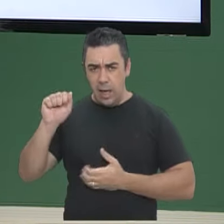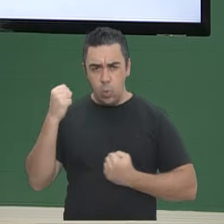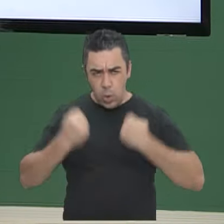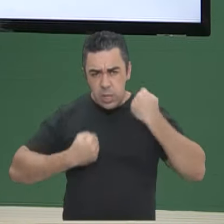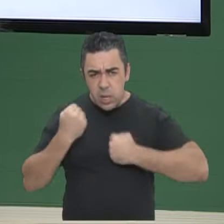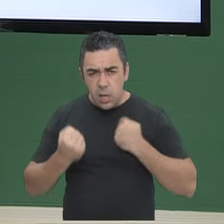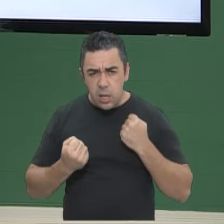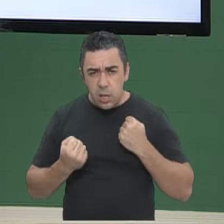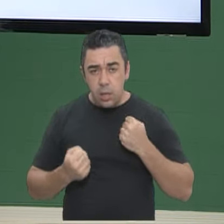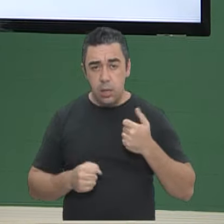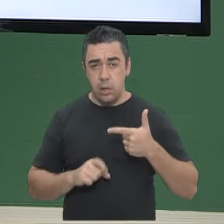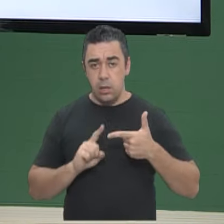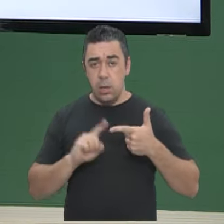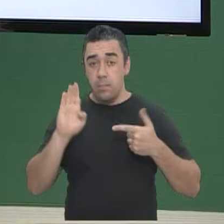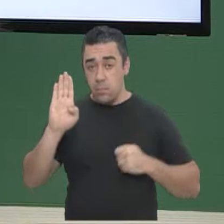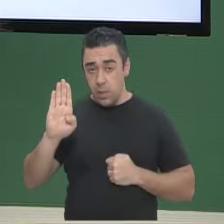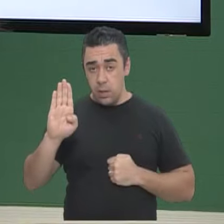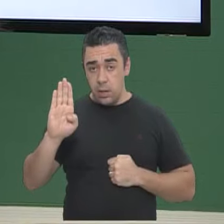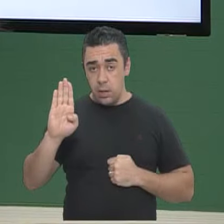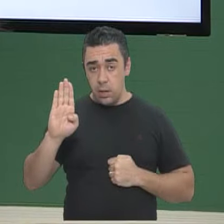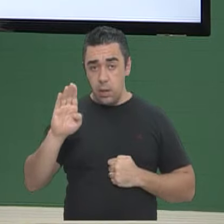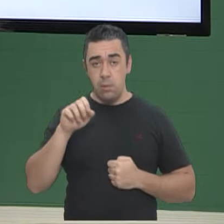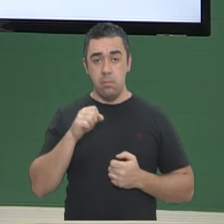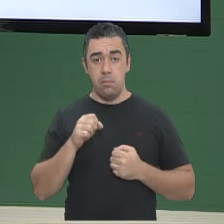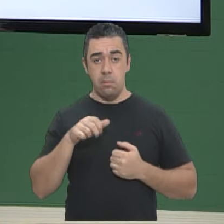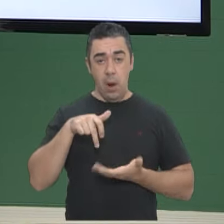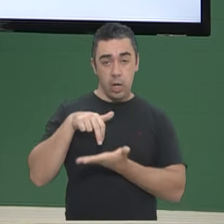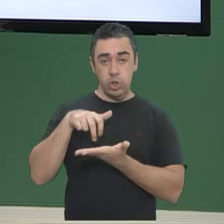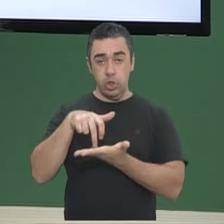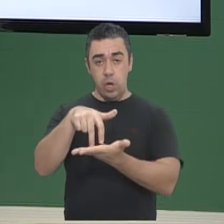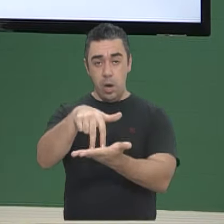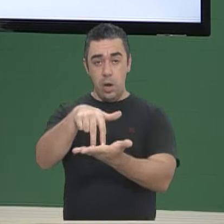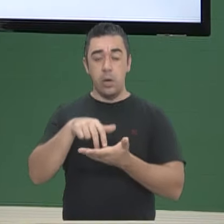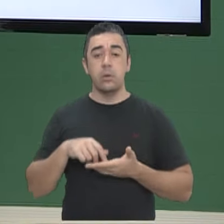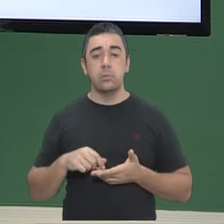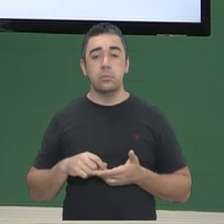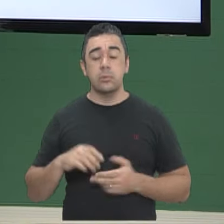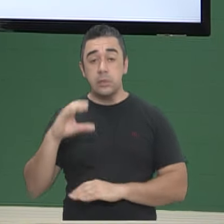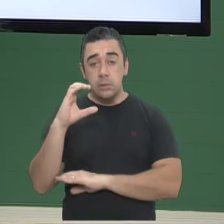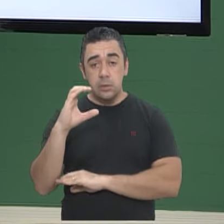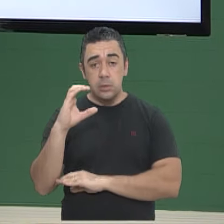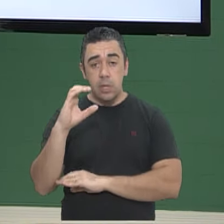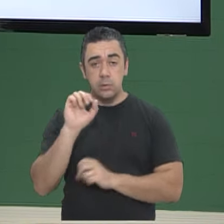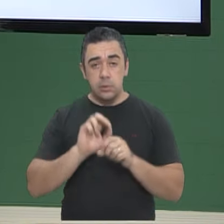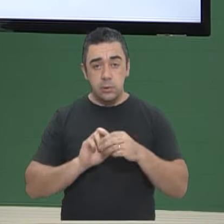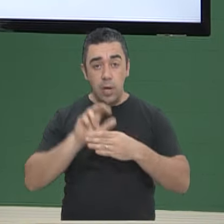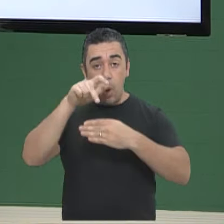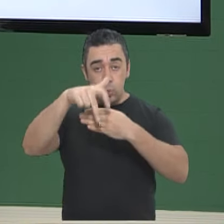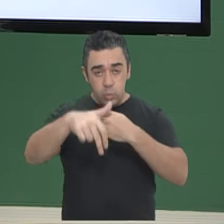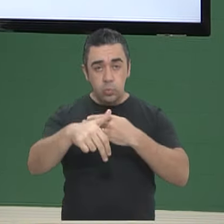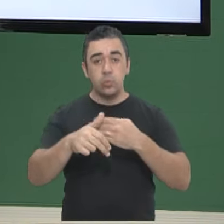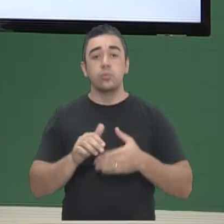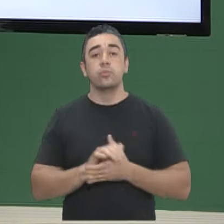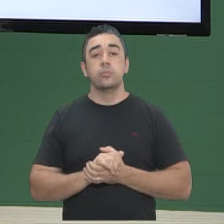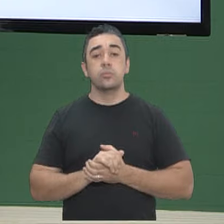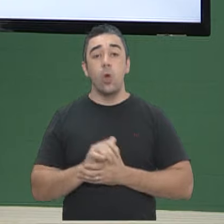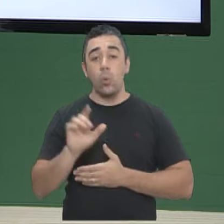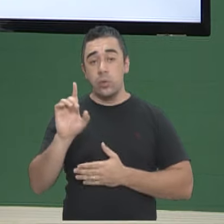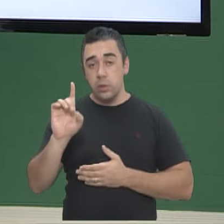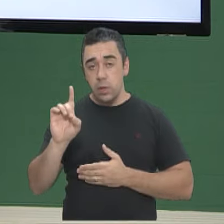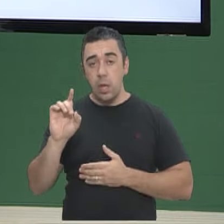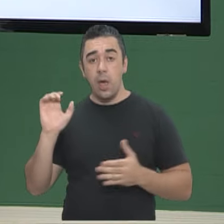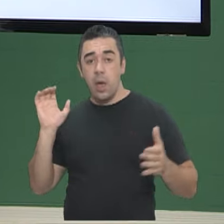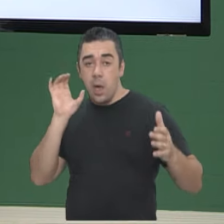corrida. Alternativa B, a marcha. Alternativa C, o salto. ou alternativa D,